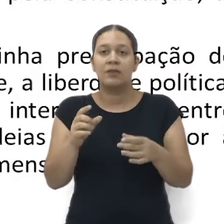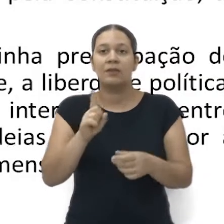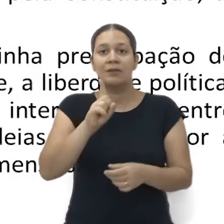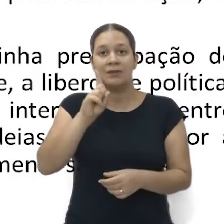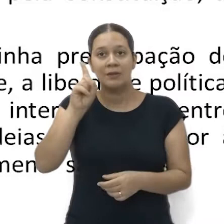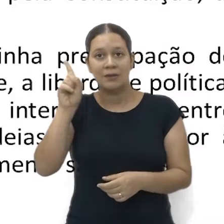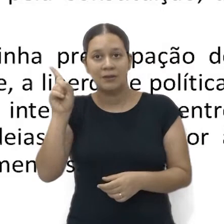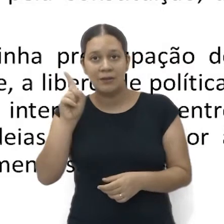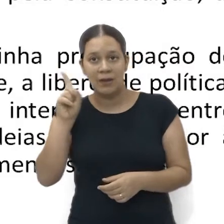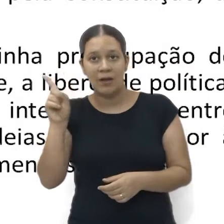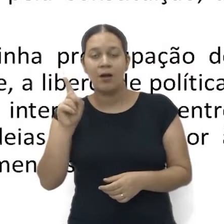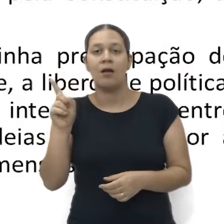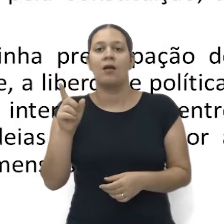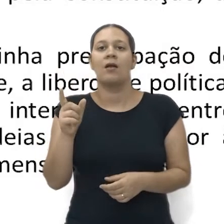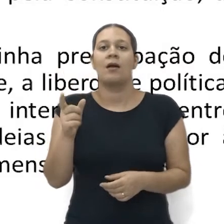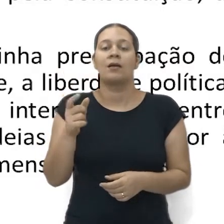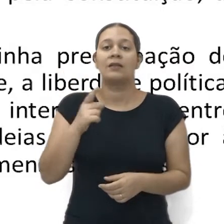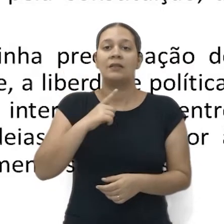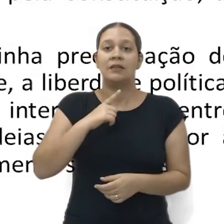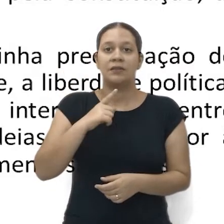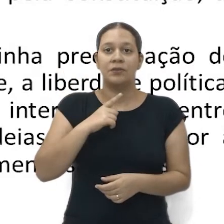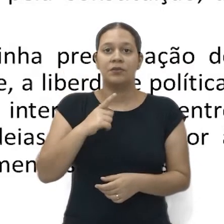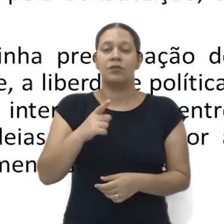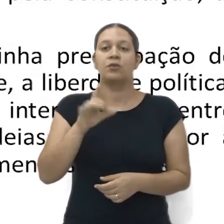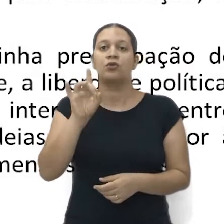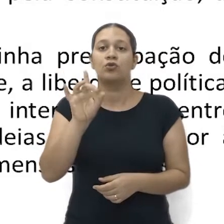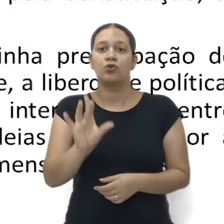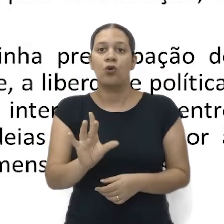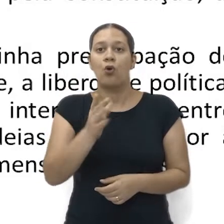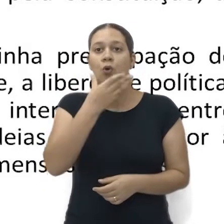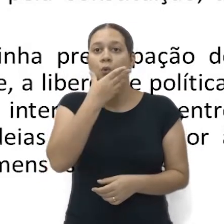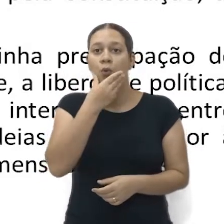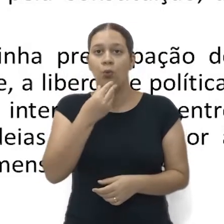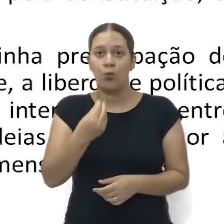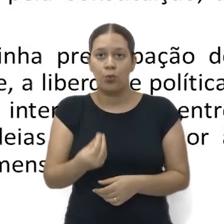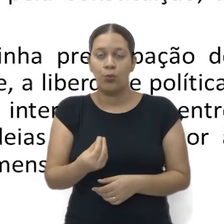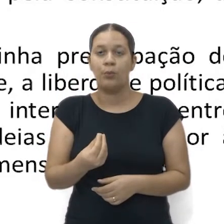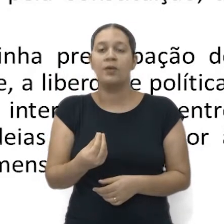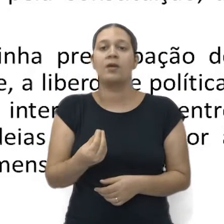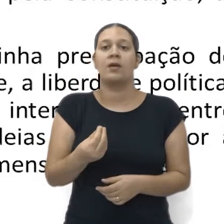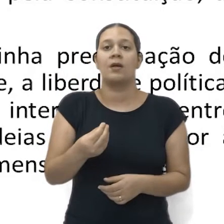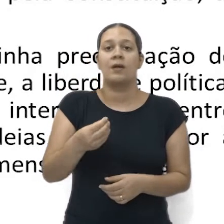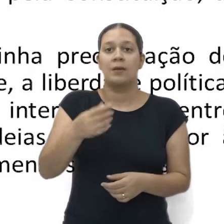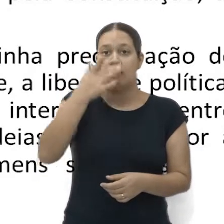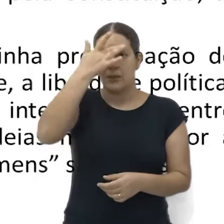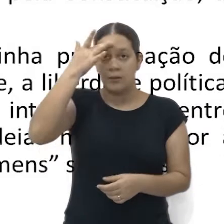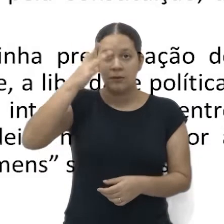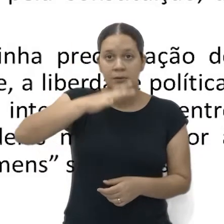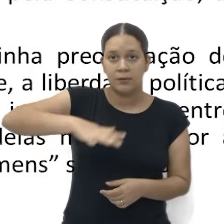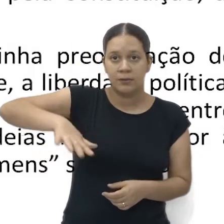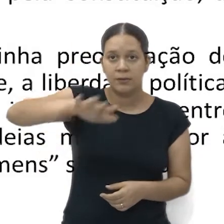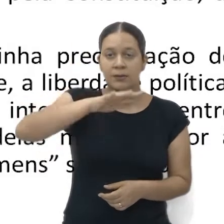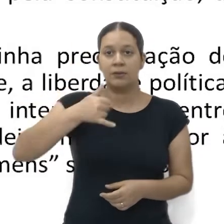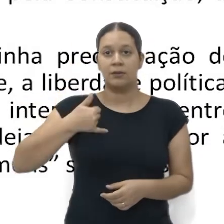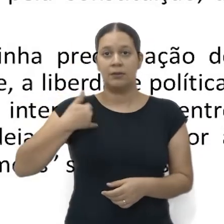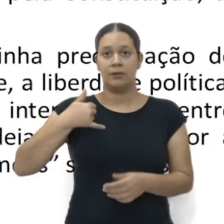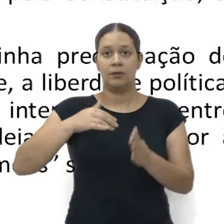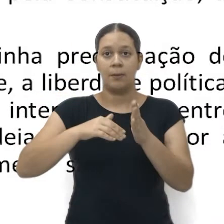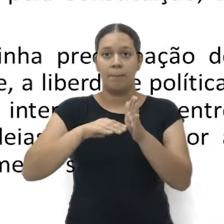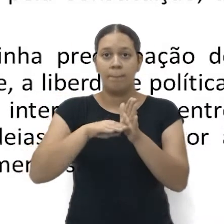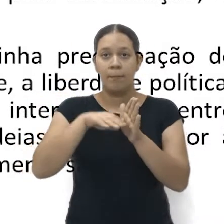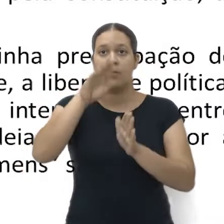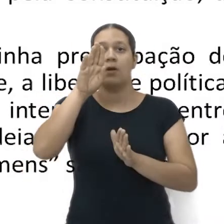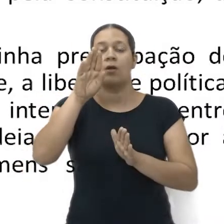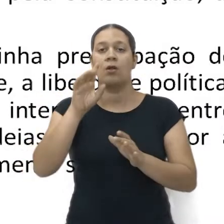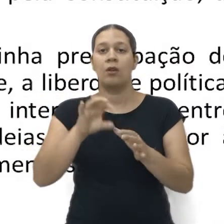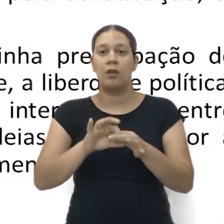era uma democracia excludente, contemplando apenas homens, né? Cidadãos maiores de idade,